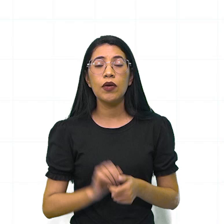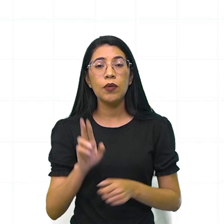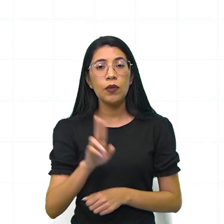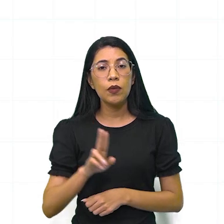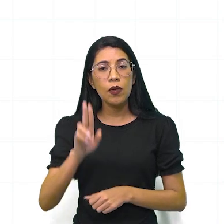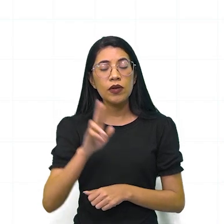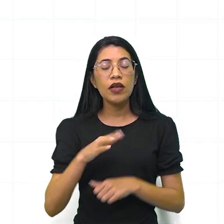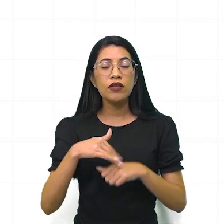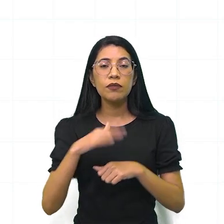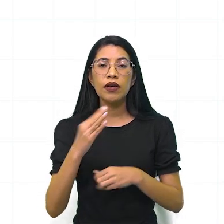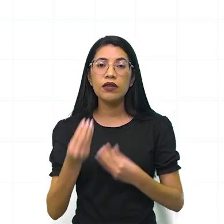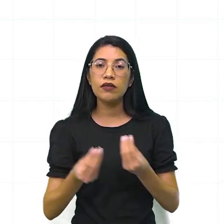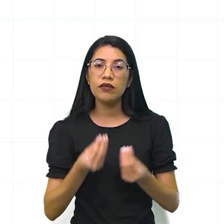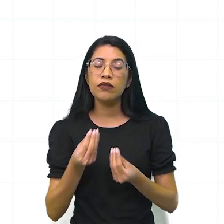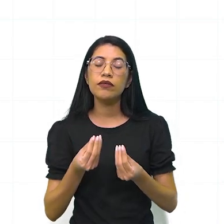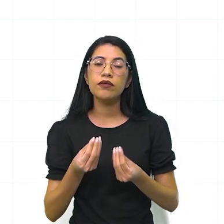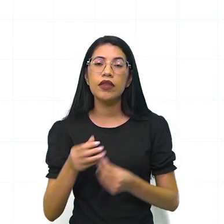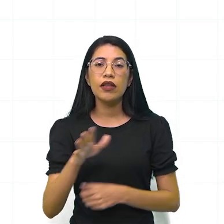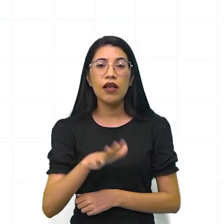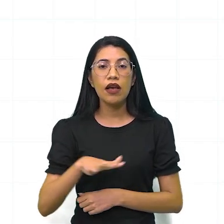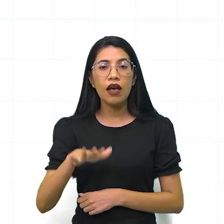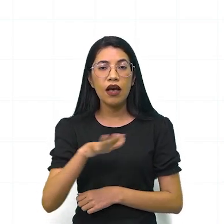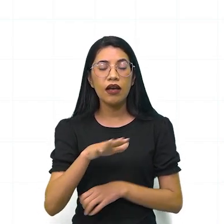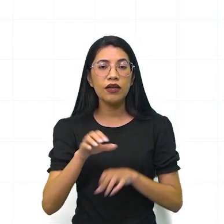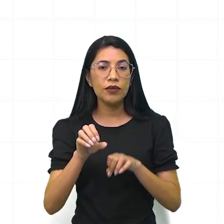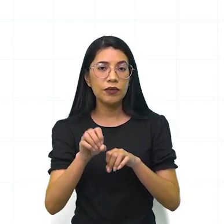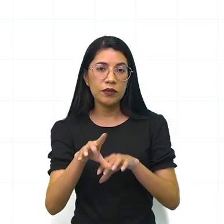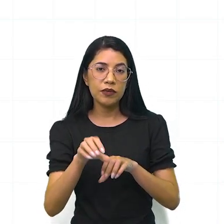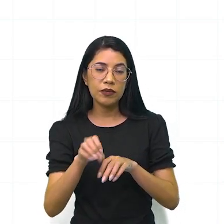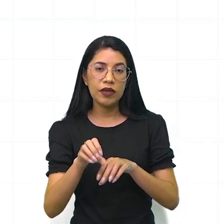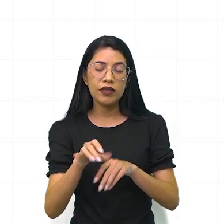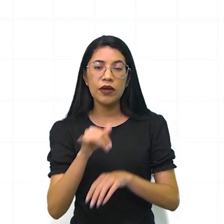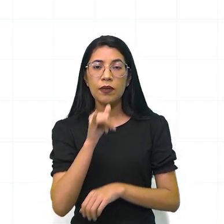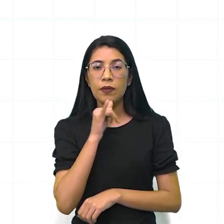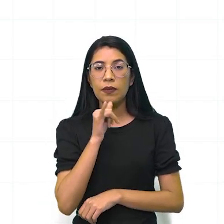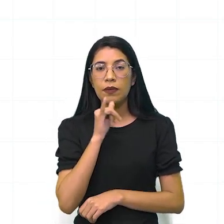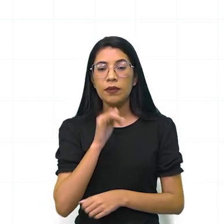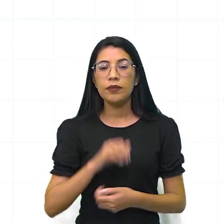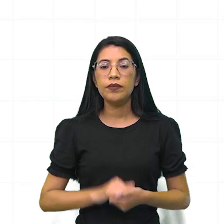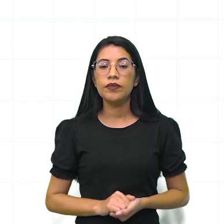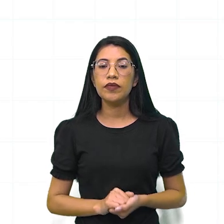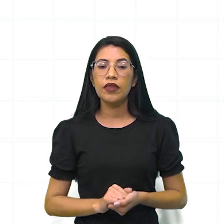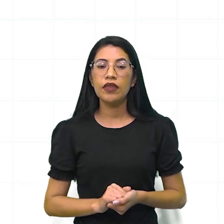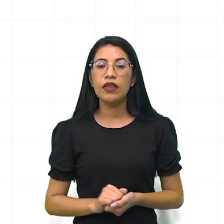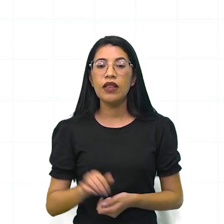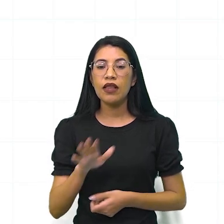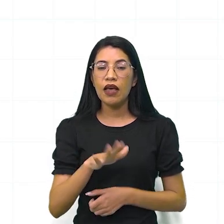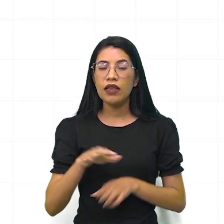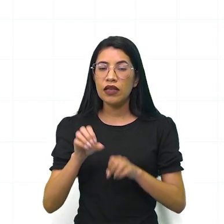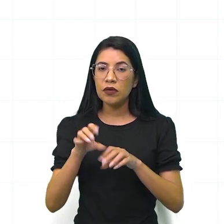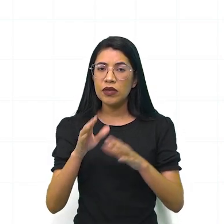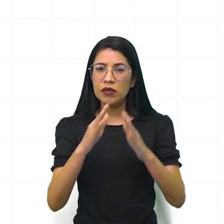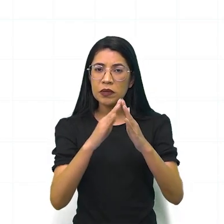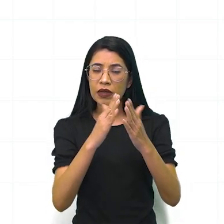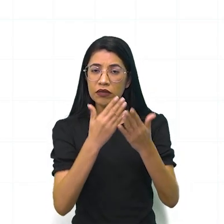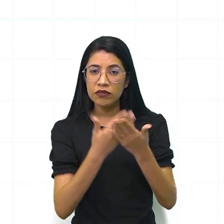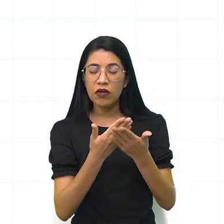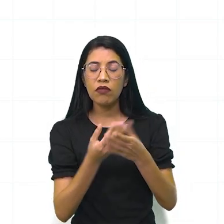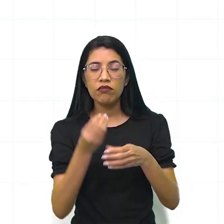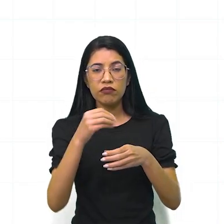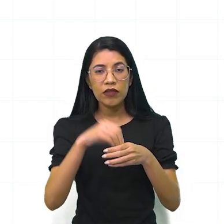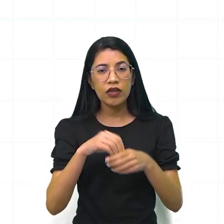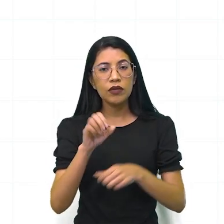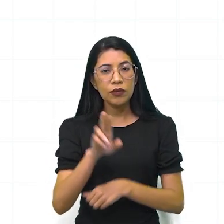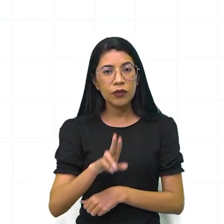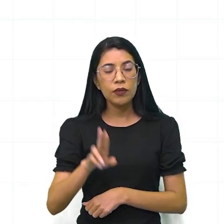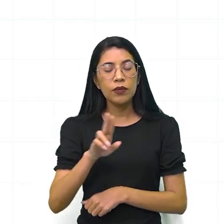isso, em ambientes educativos, como que na questão da educação, lá na escola de vocês, a gente utiliza esse